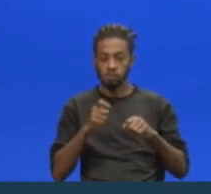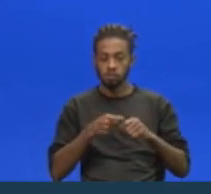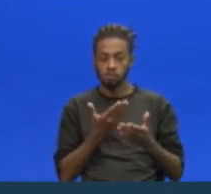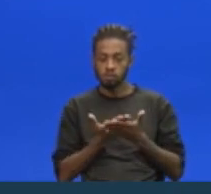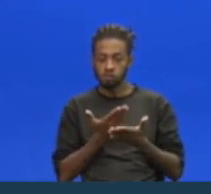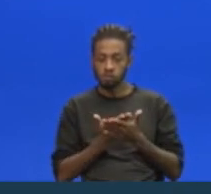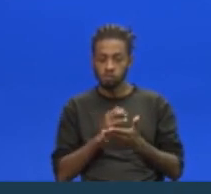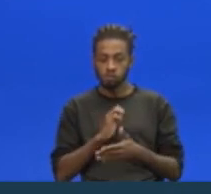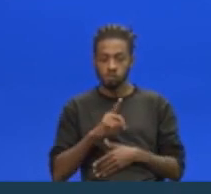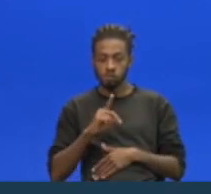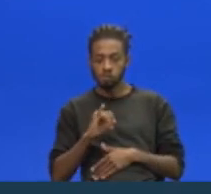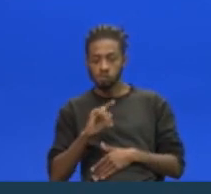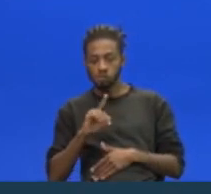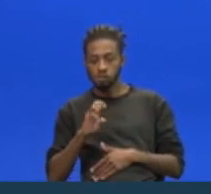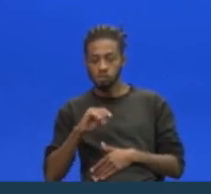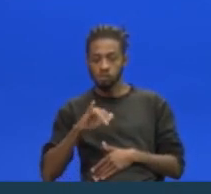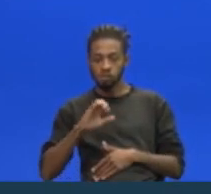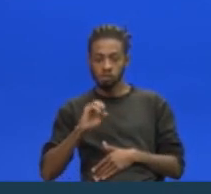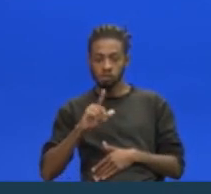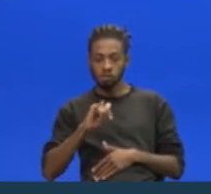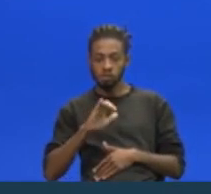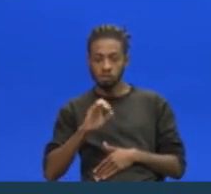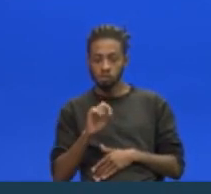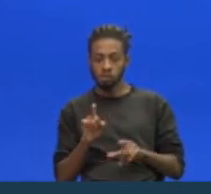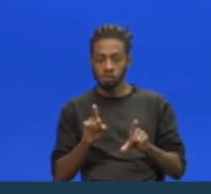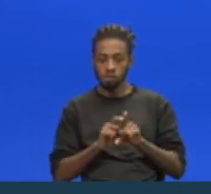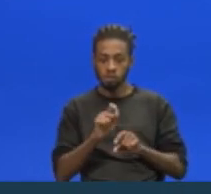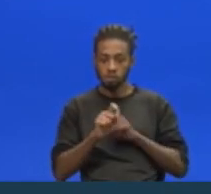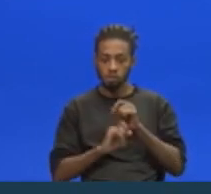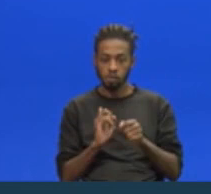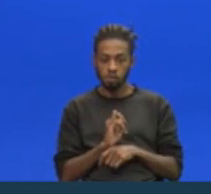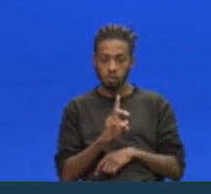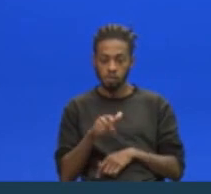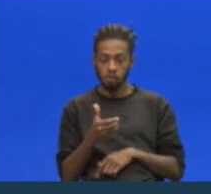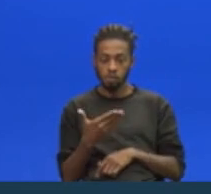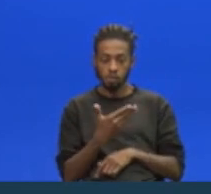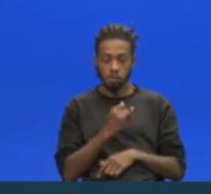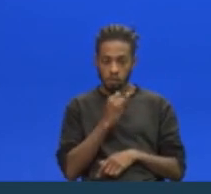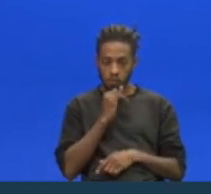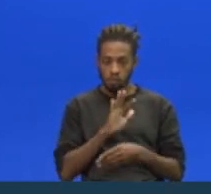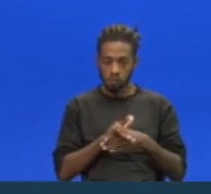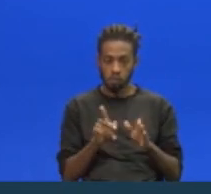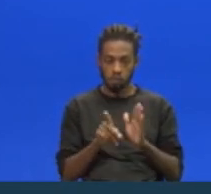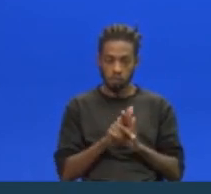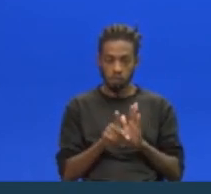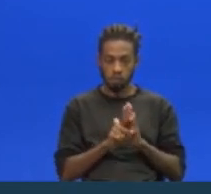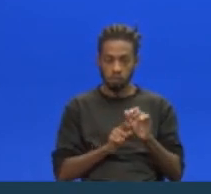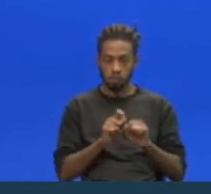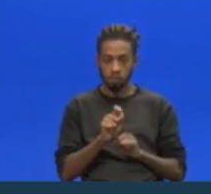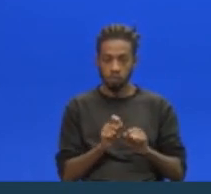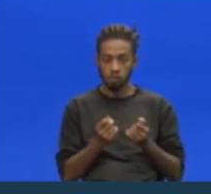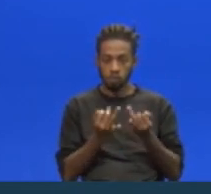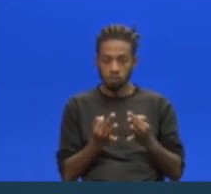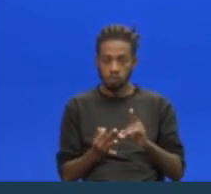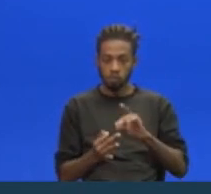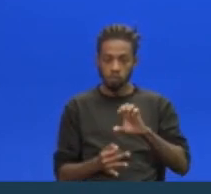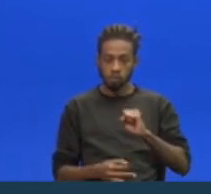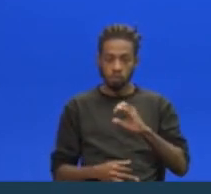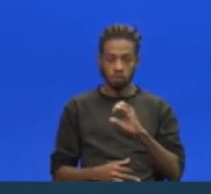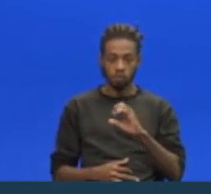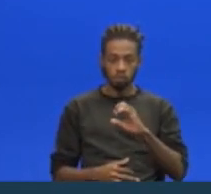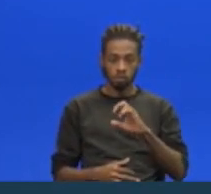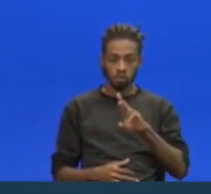estudos epidemiológicos. Uma modalidade extremamente importante é a dos estudos descritivos. Os